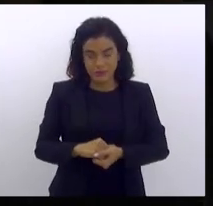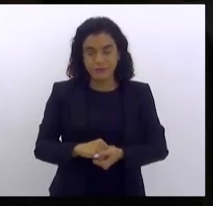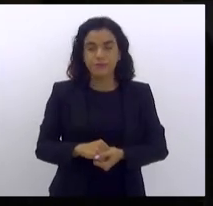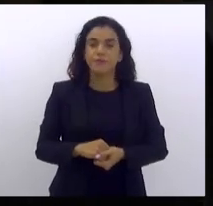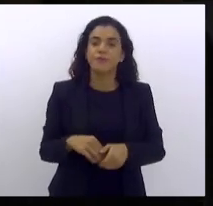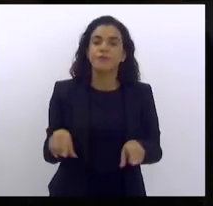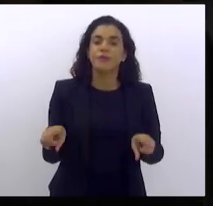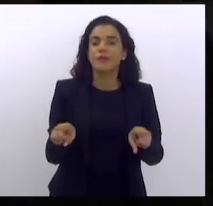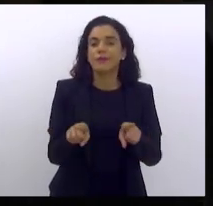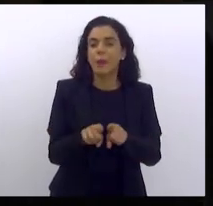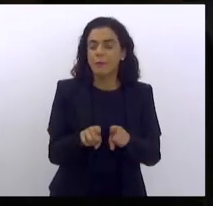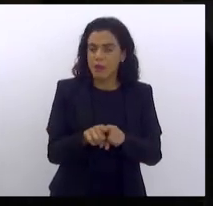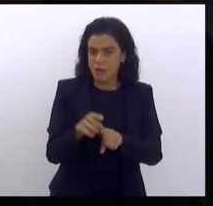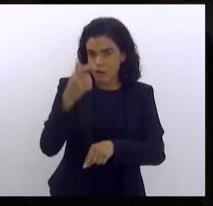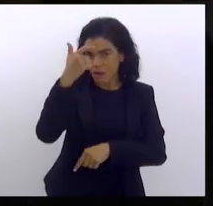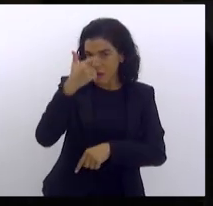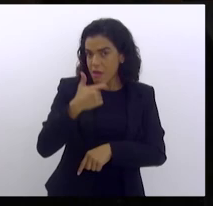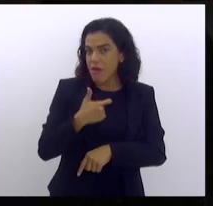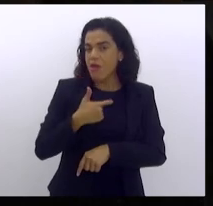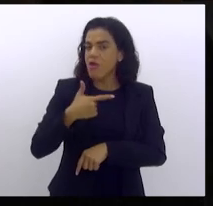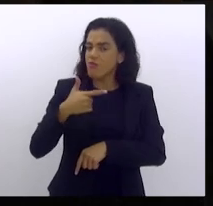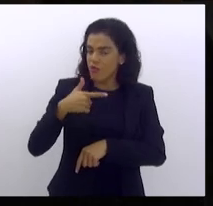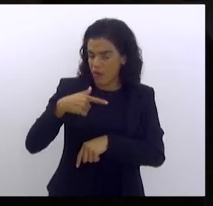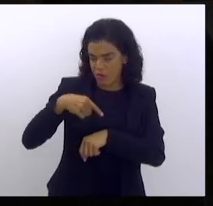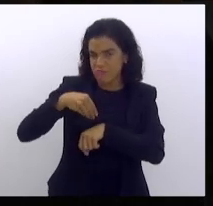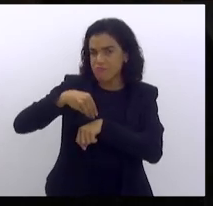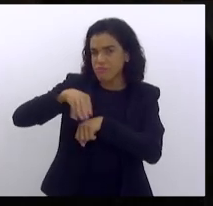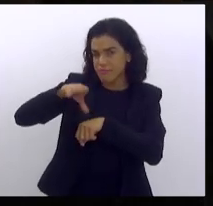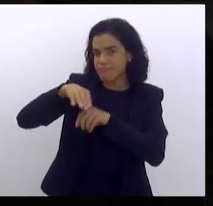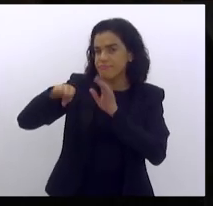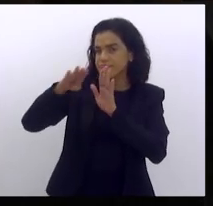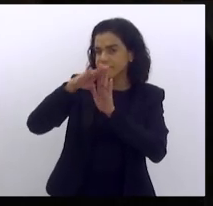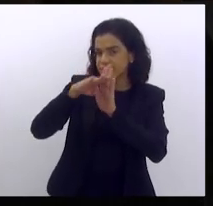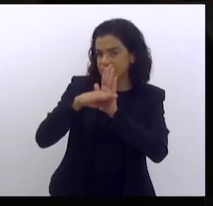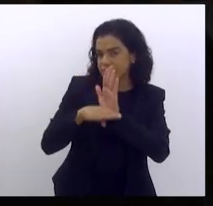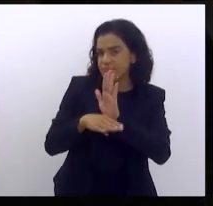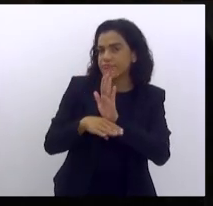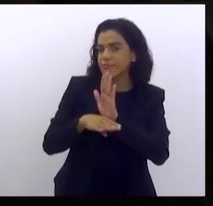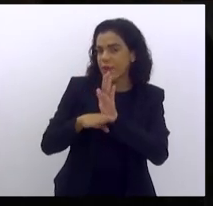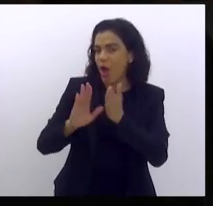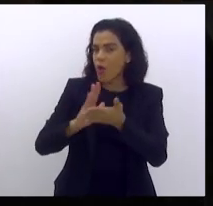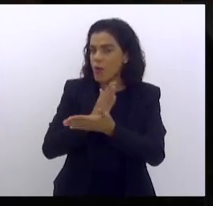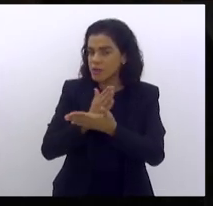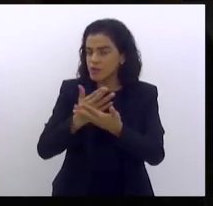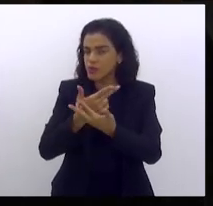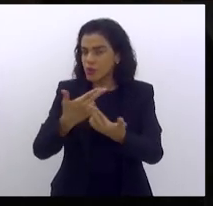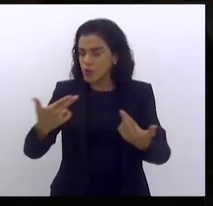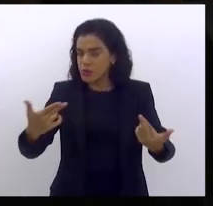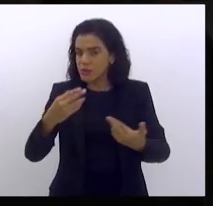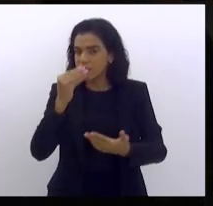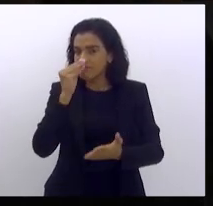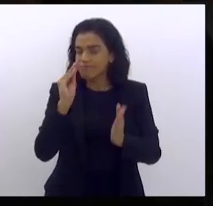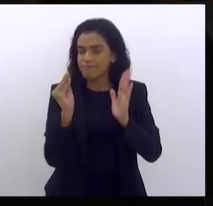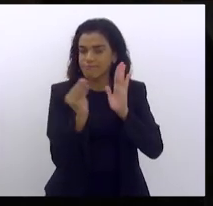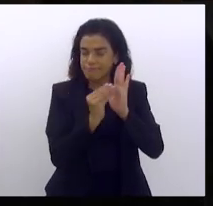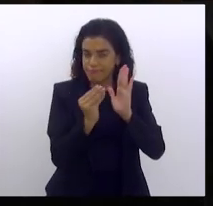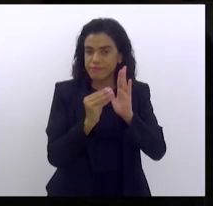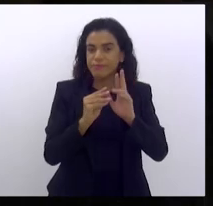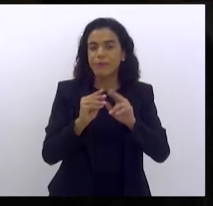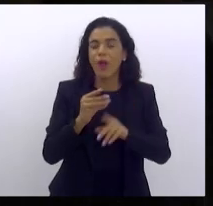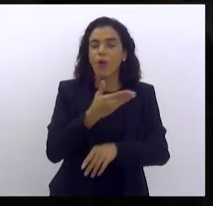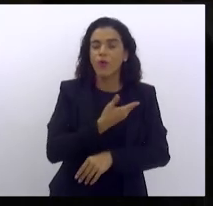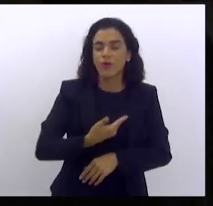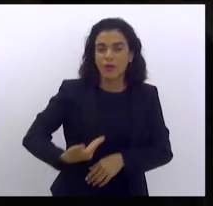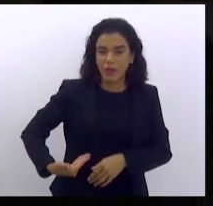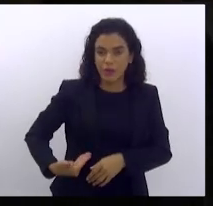também levarei algumas questões nessa área, que estão sendo descumpridas, ao governador de forma